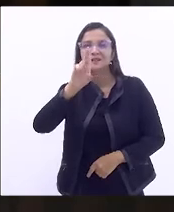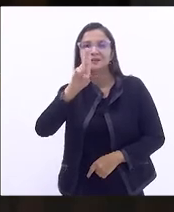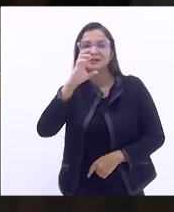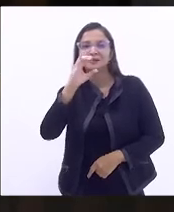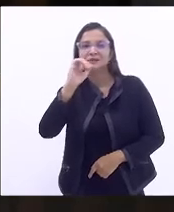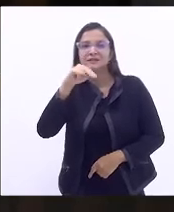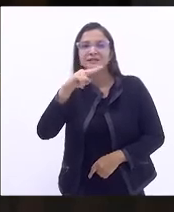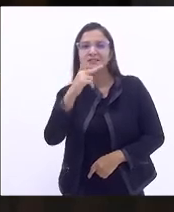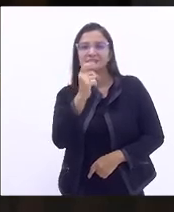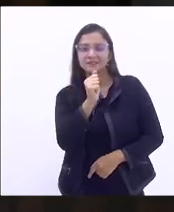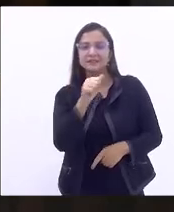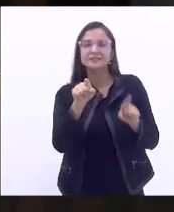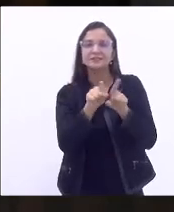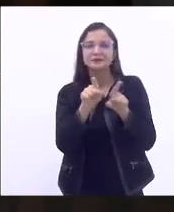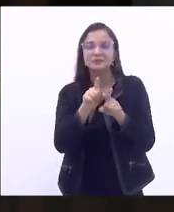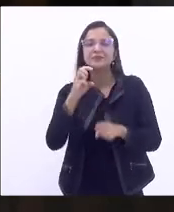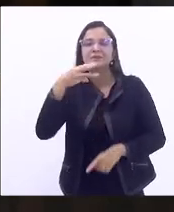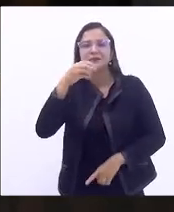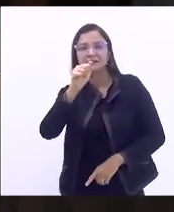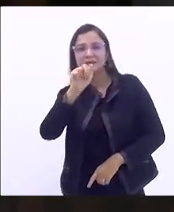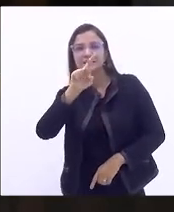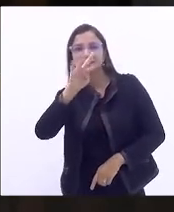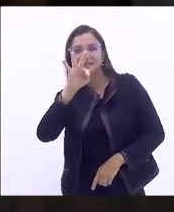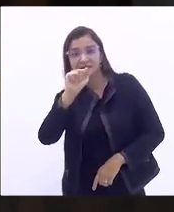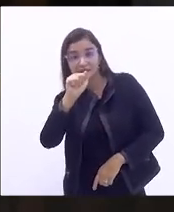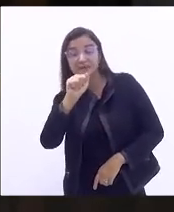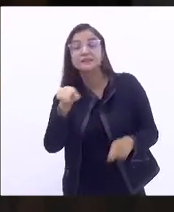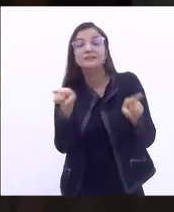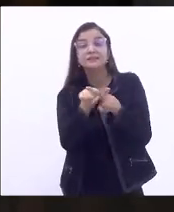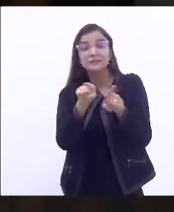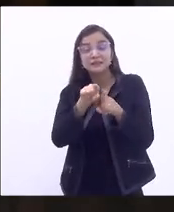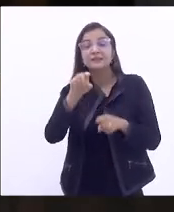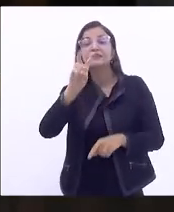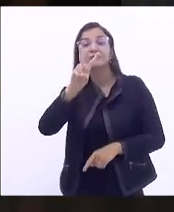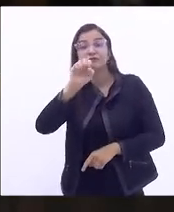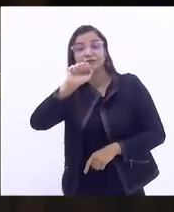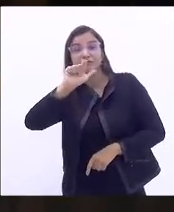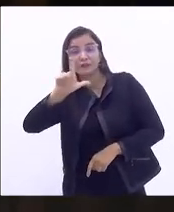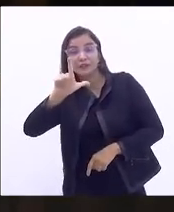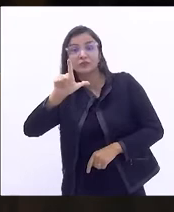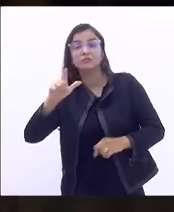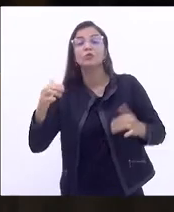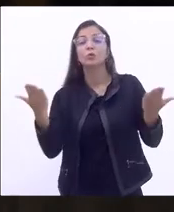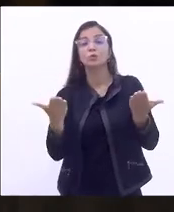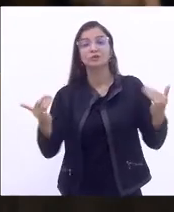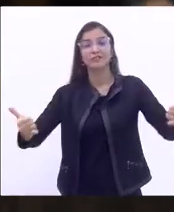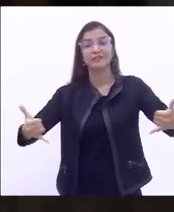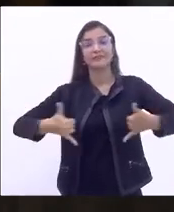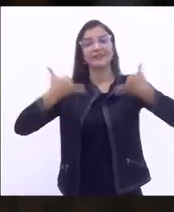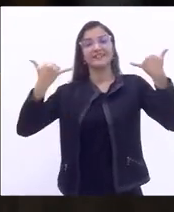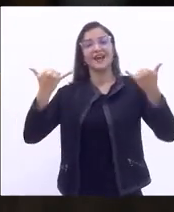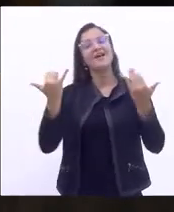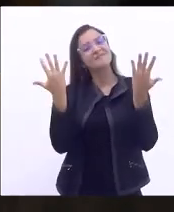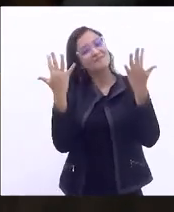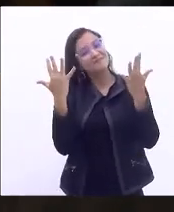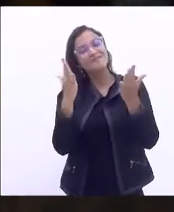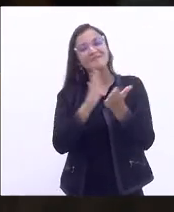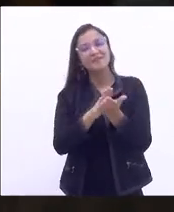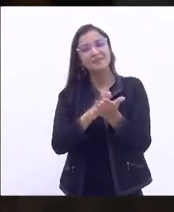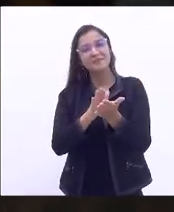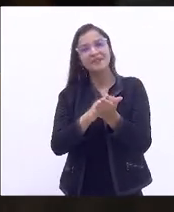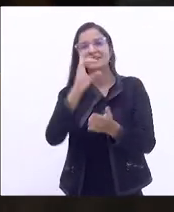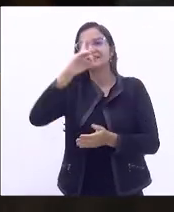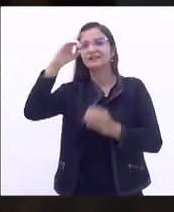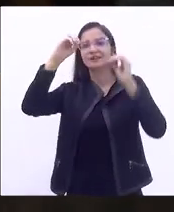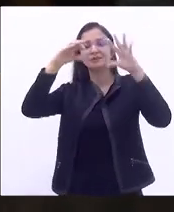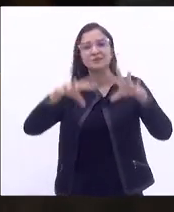Marta, deputado Val, aniversariante do dia, parabéns, Deus abençoe. Deputada Francine Mota, deputado